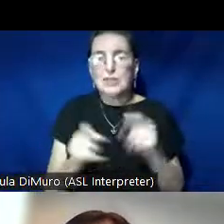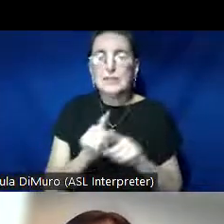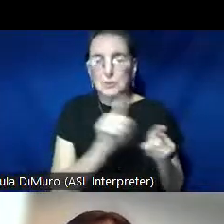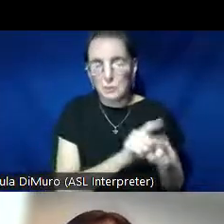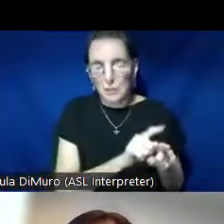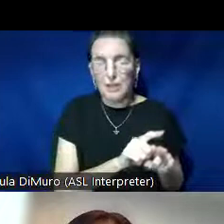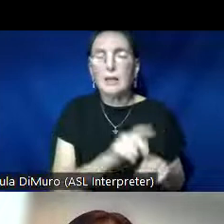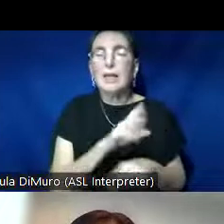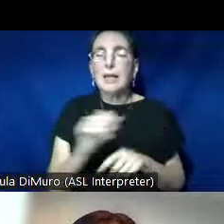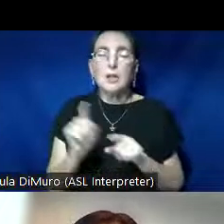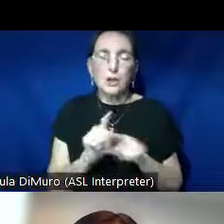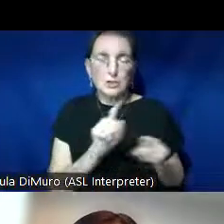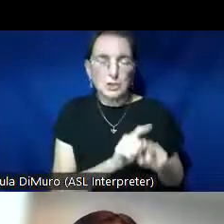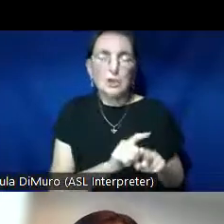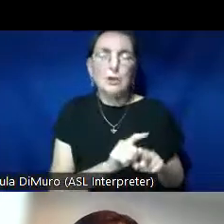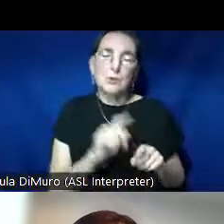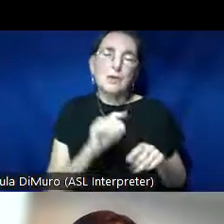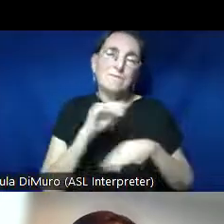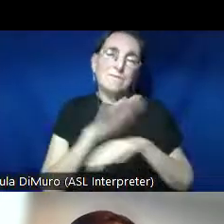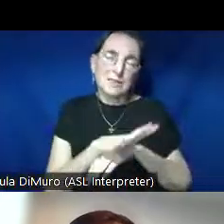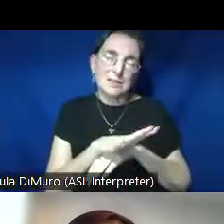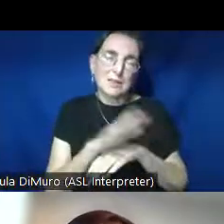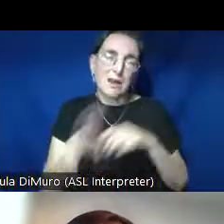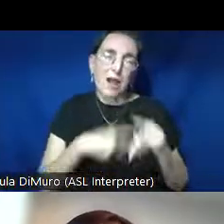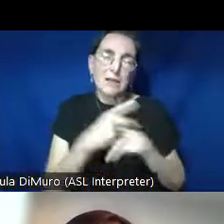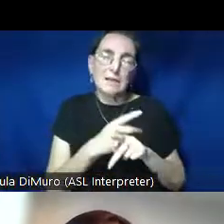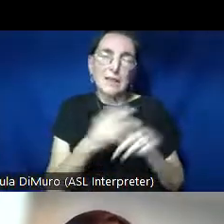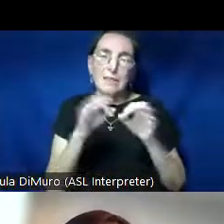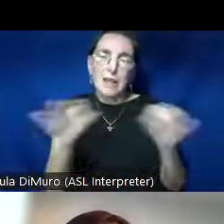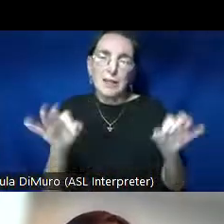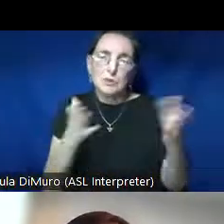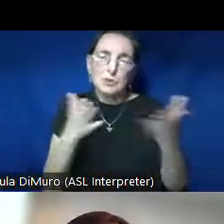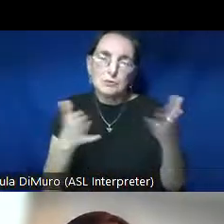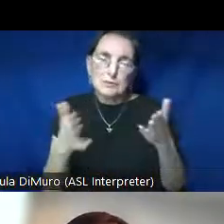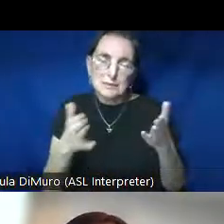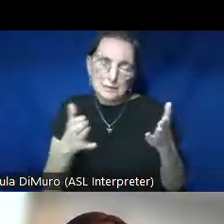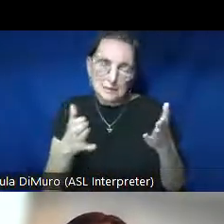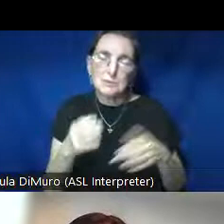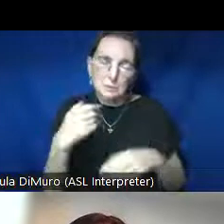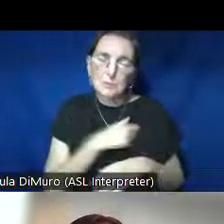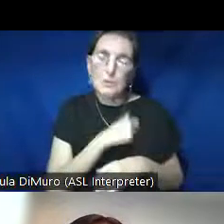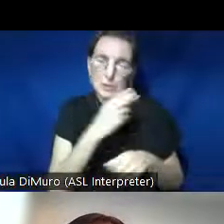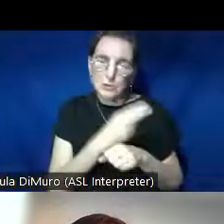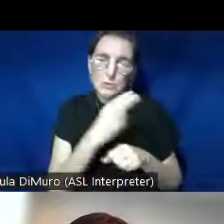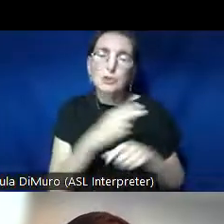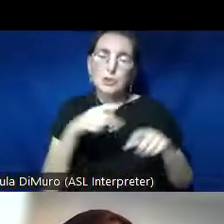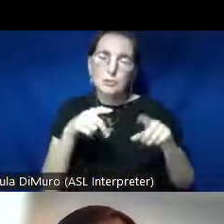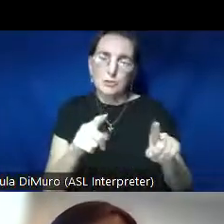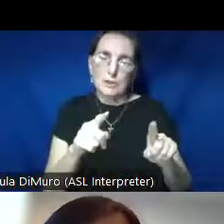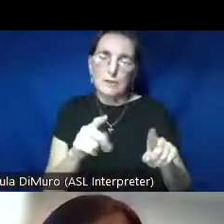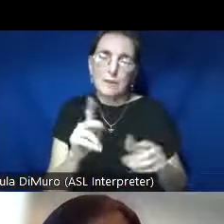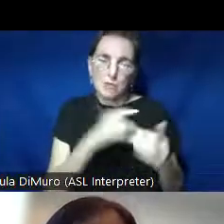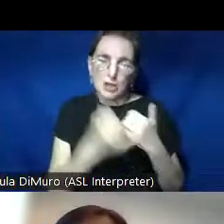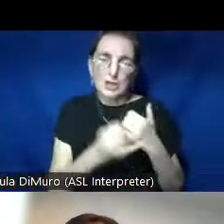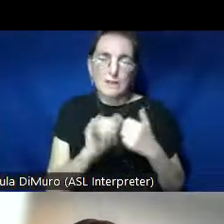E tem forma que esse tipo de engajamento comunitário, que as estratégias de engajamento comunitário, que pode